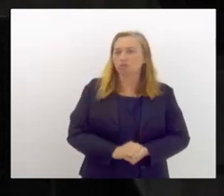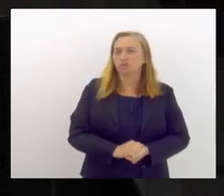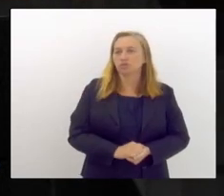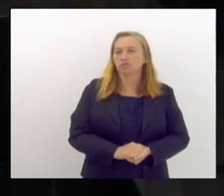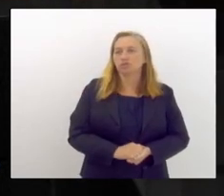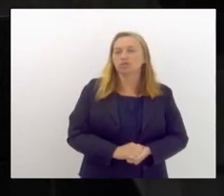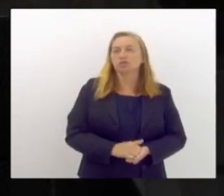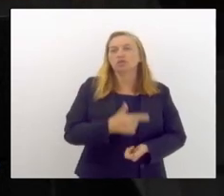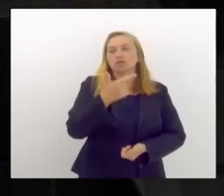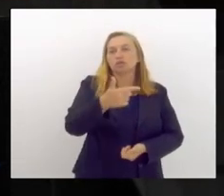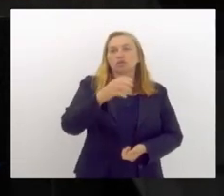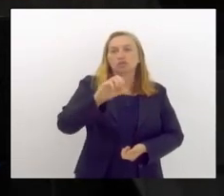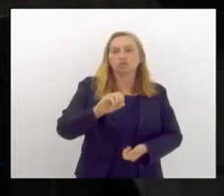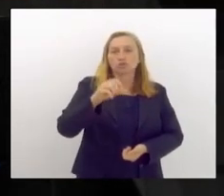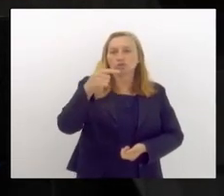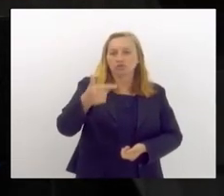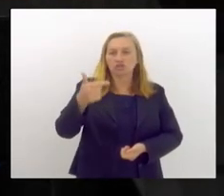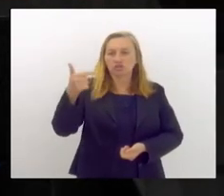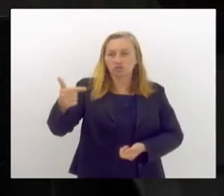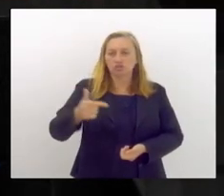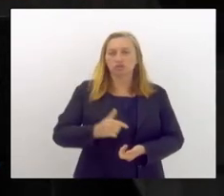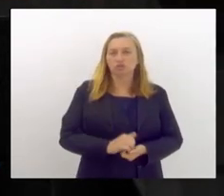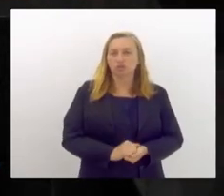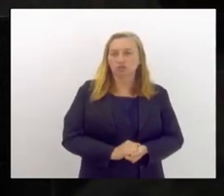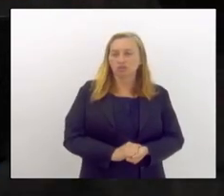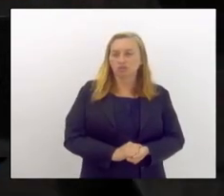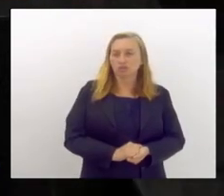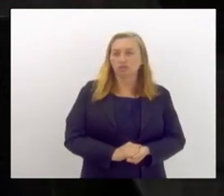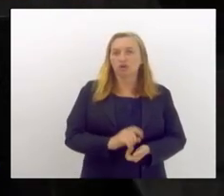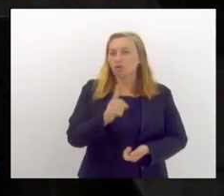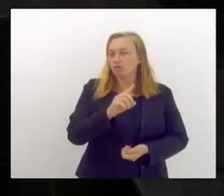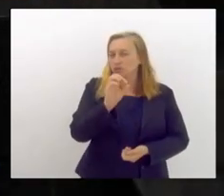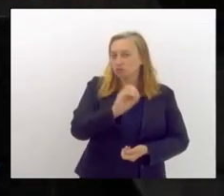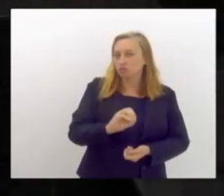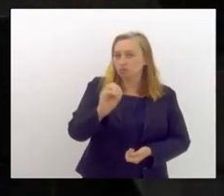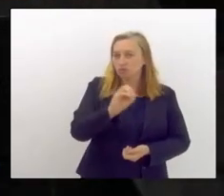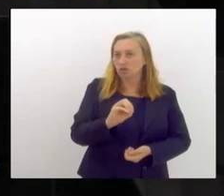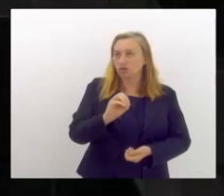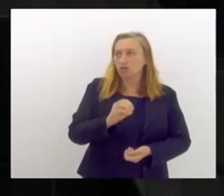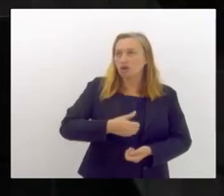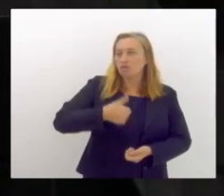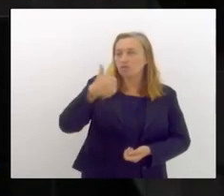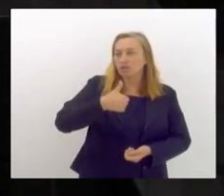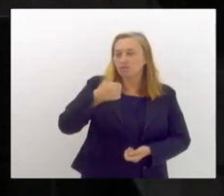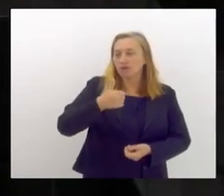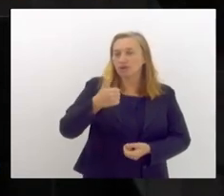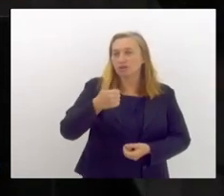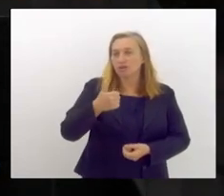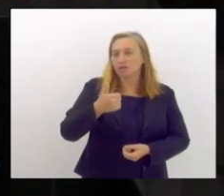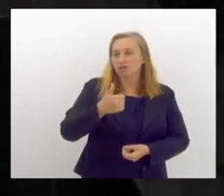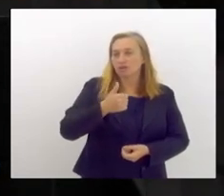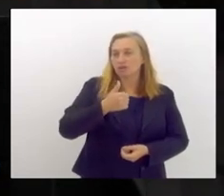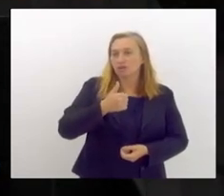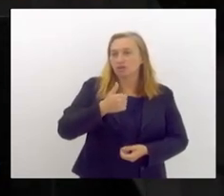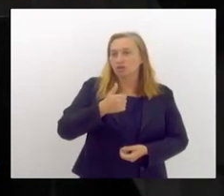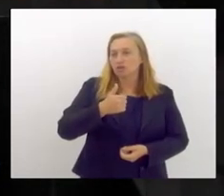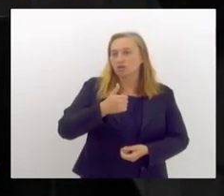de 2022. Foi em outubro, não, senhora presidente. Foi em 1º de julho de